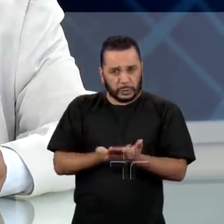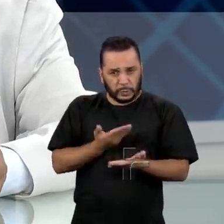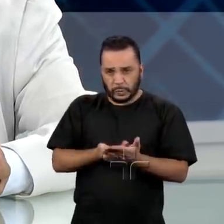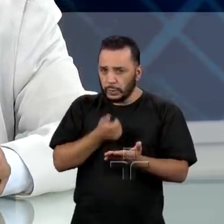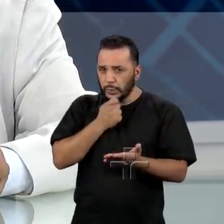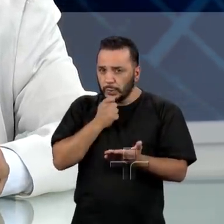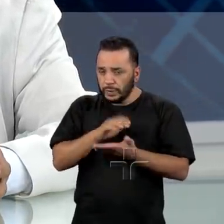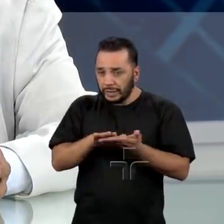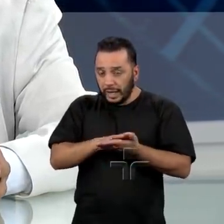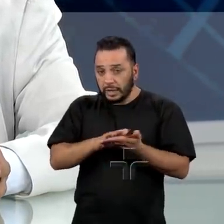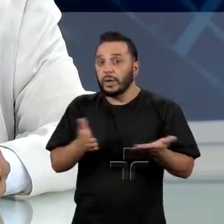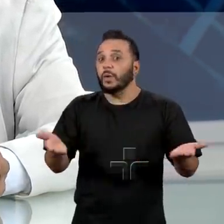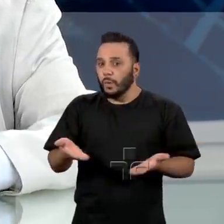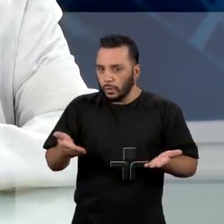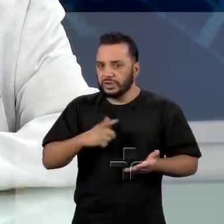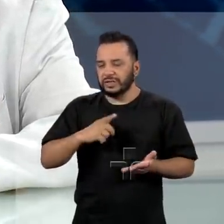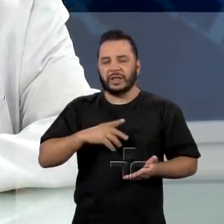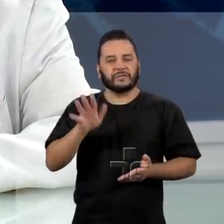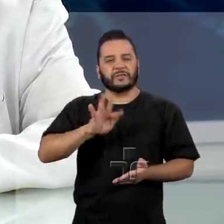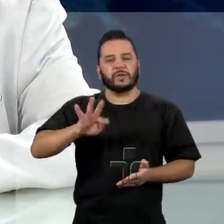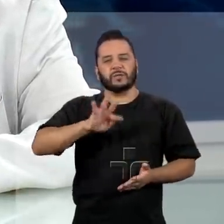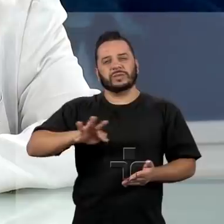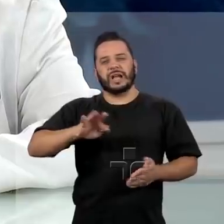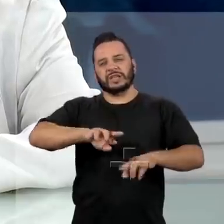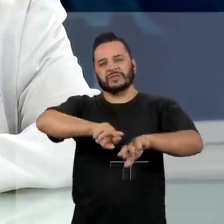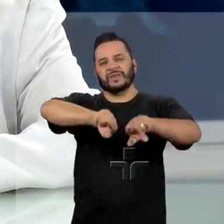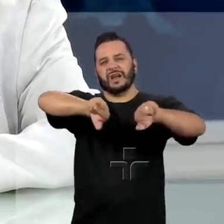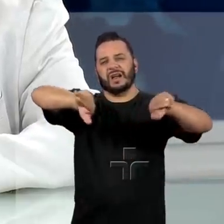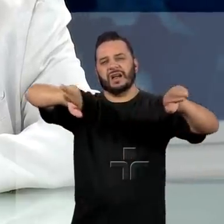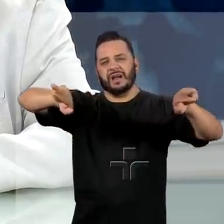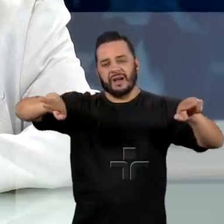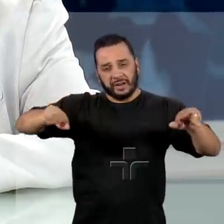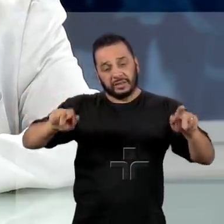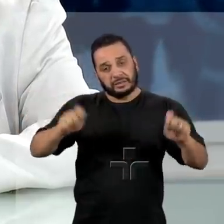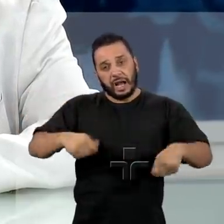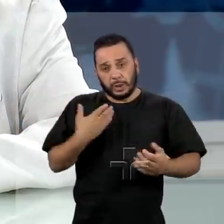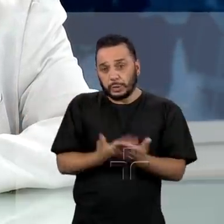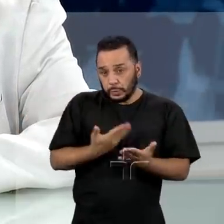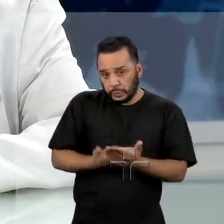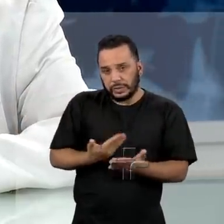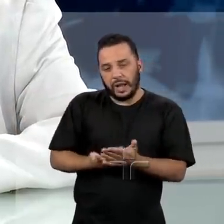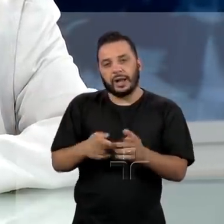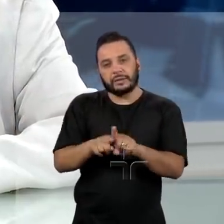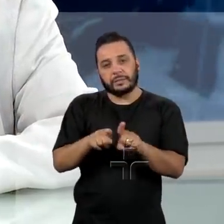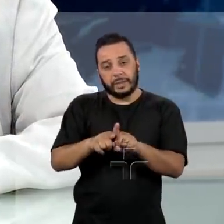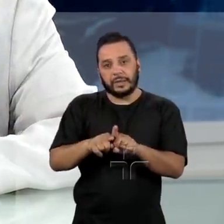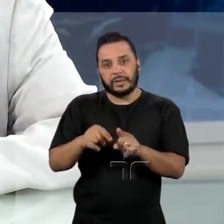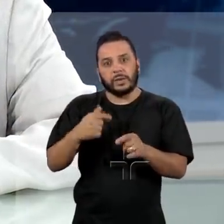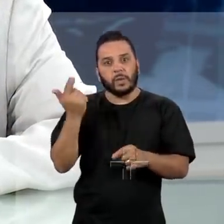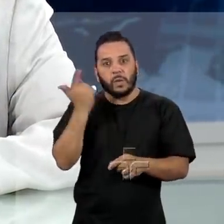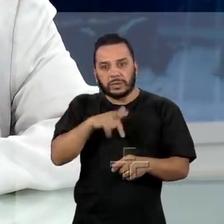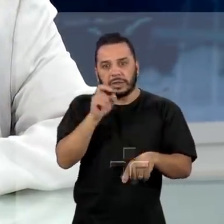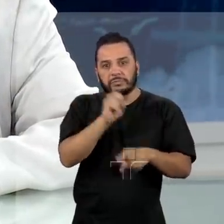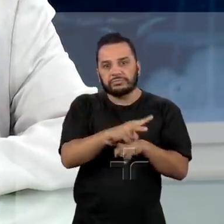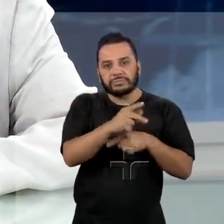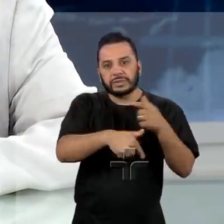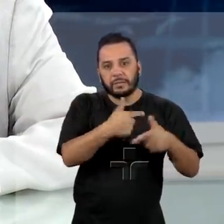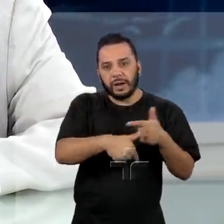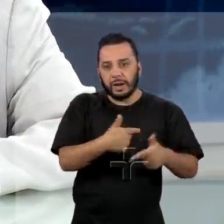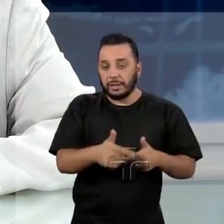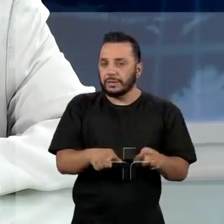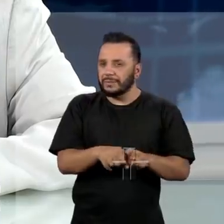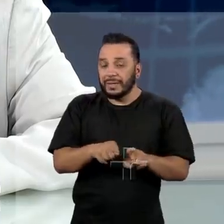mais acesso a mais universidades e tal, ela vai estudar, isso pode dar a ela uma expectativa de trabalho, mas não é só isso. Ela vai